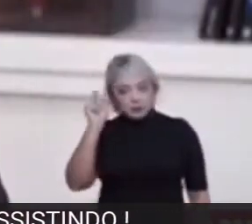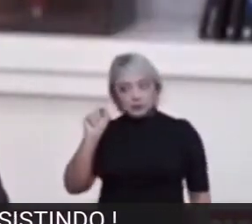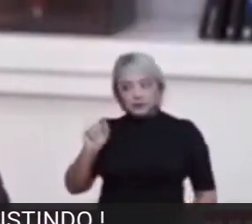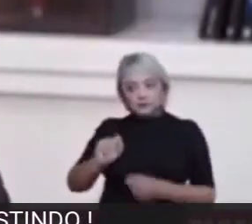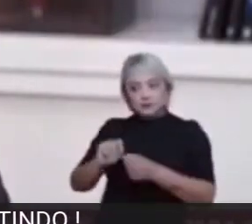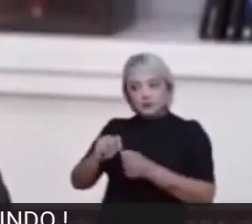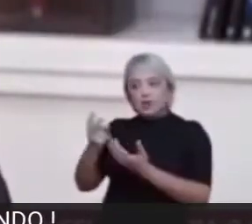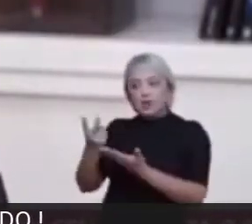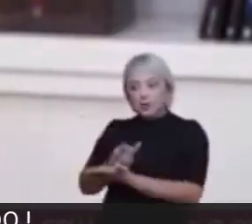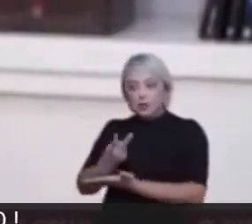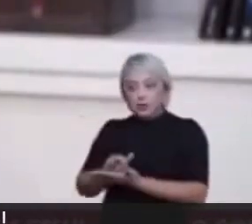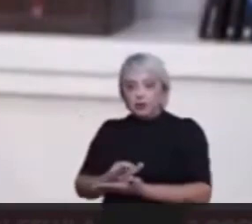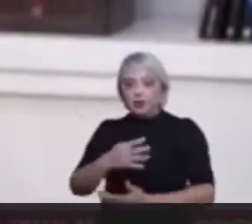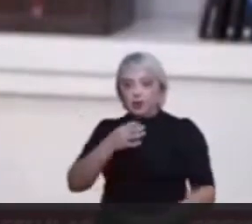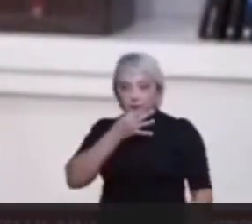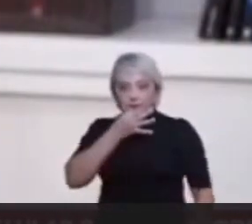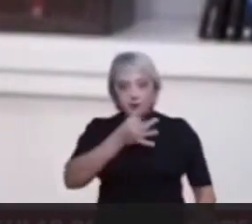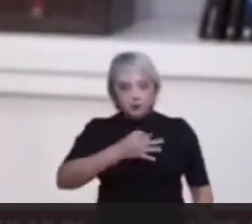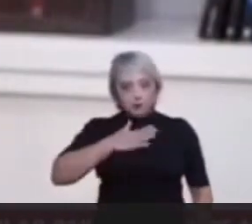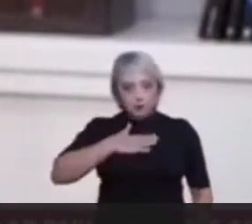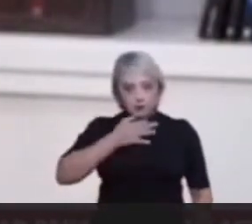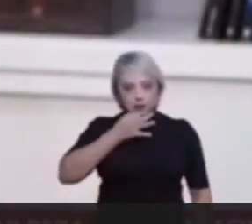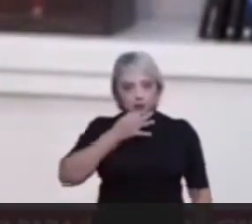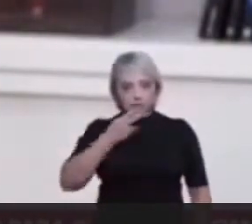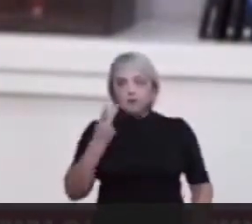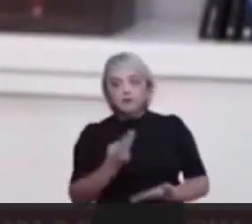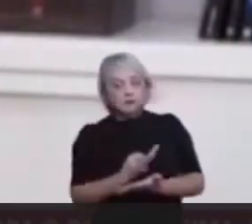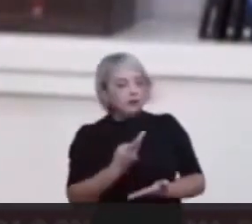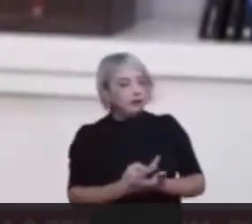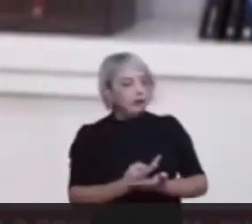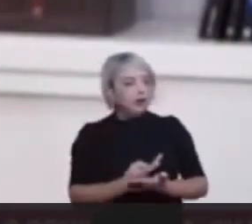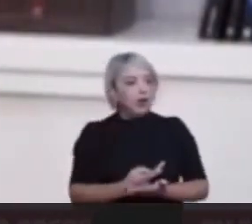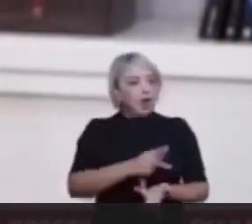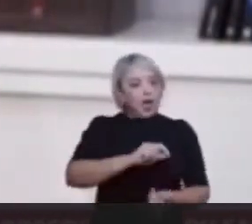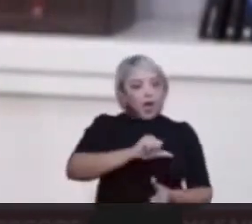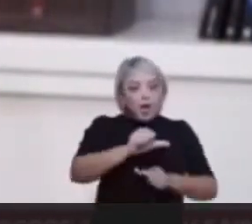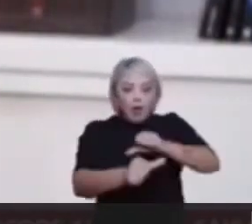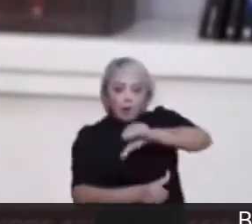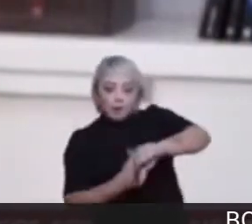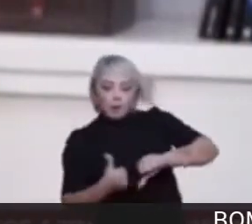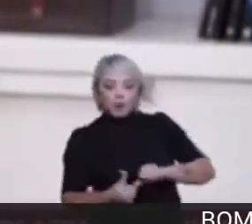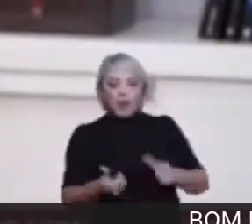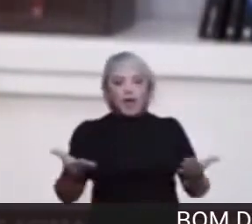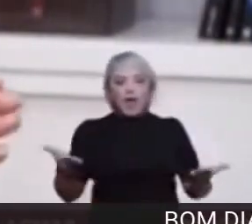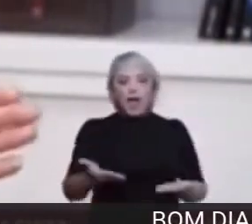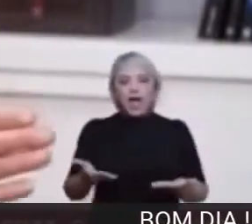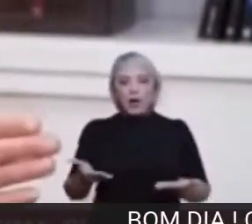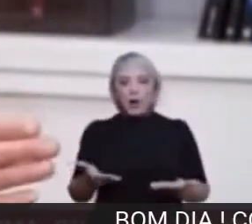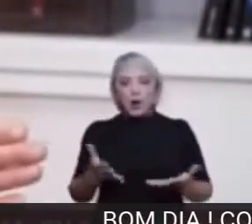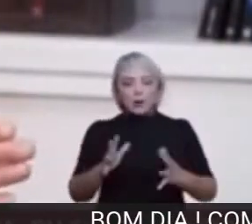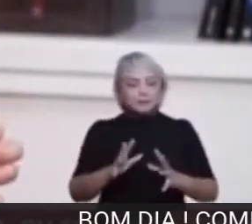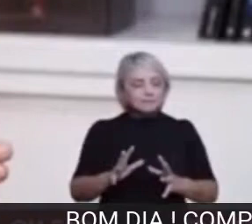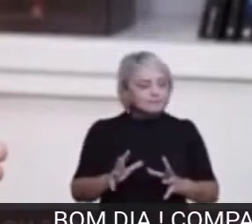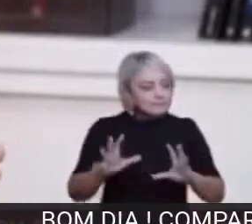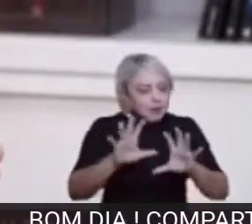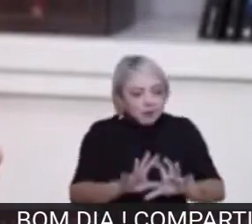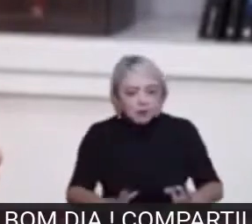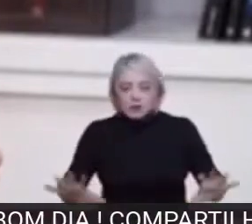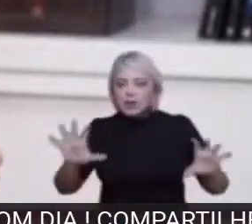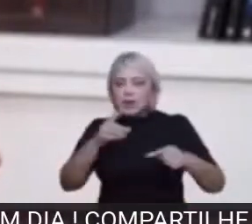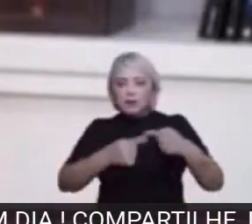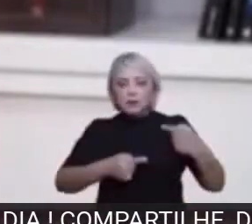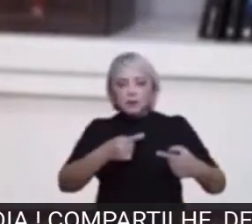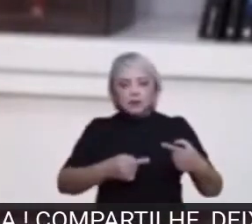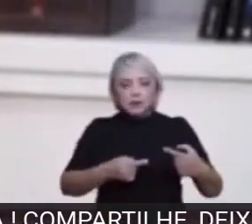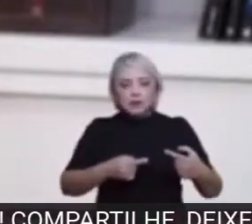foi um erro, sabe, mudaram de posição agora. Por quê? Porque agora o clima político era menos tenso do que naquela